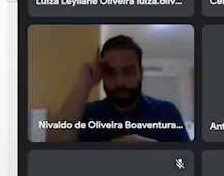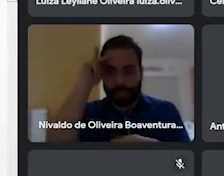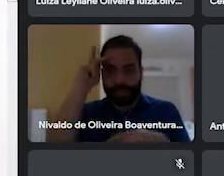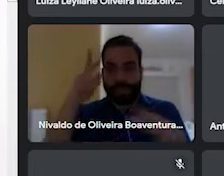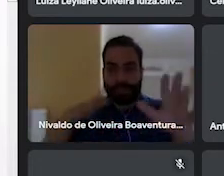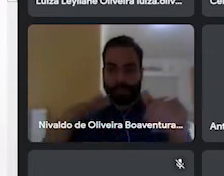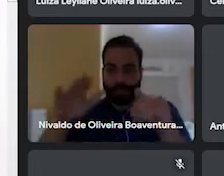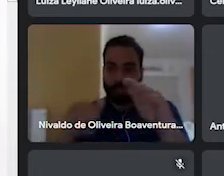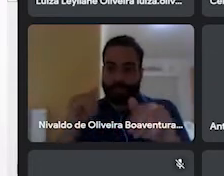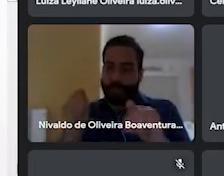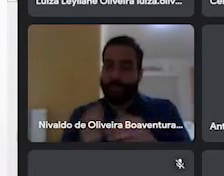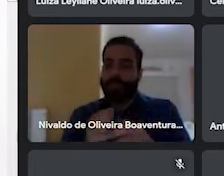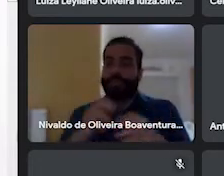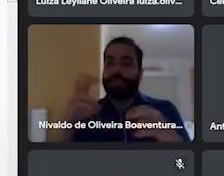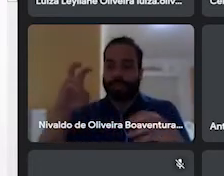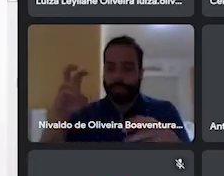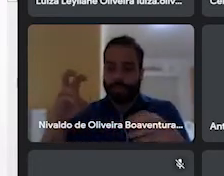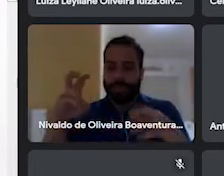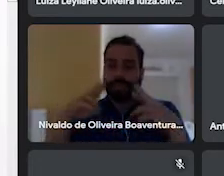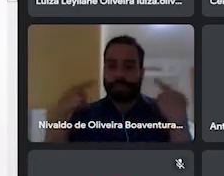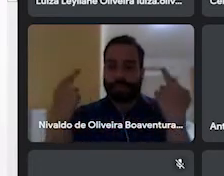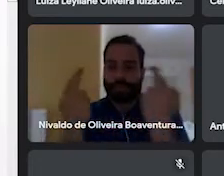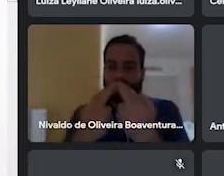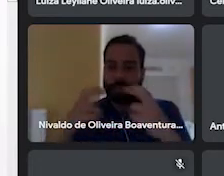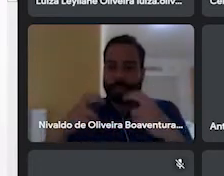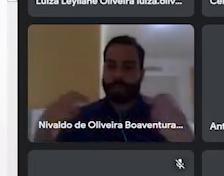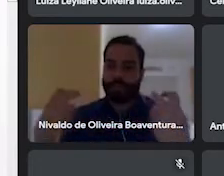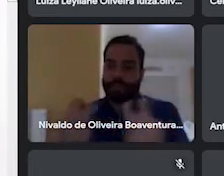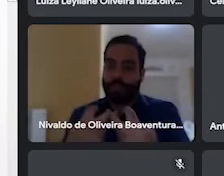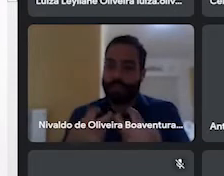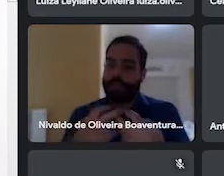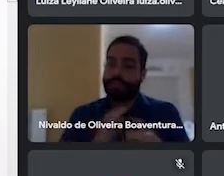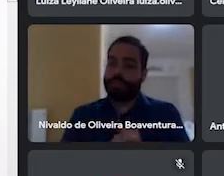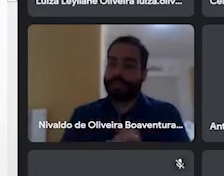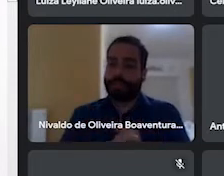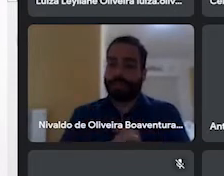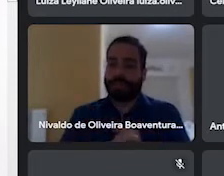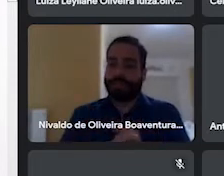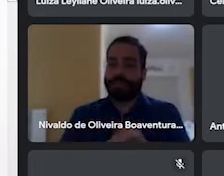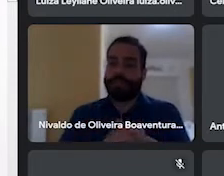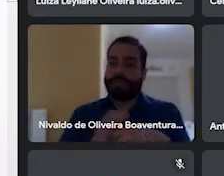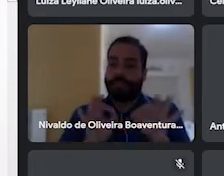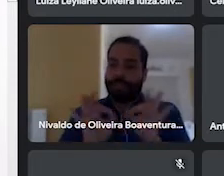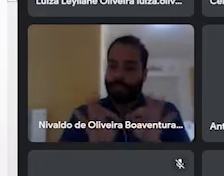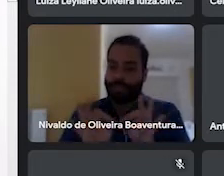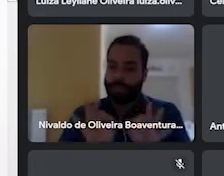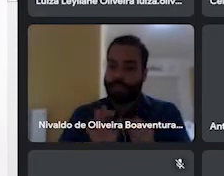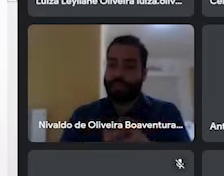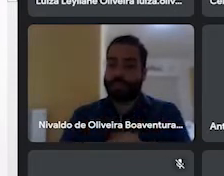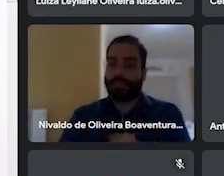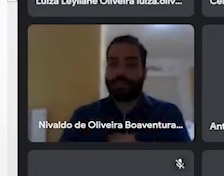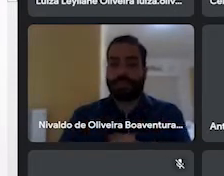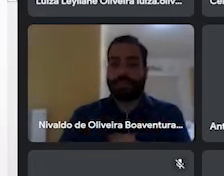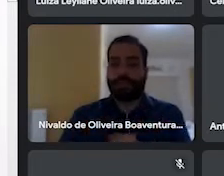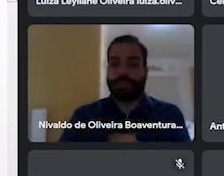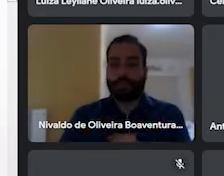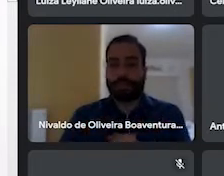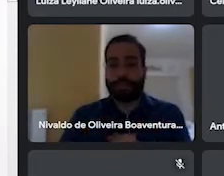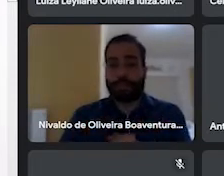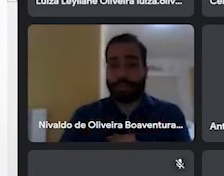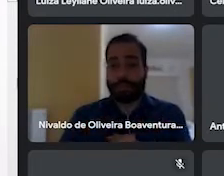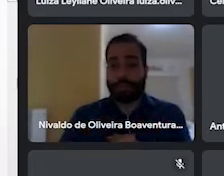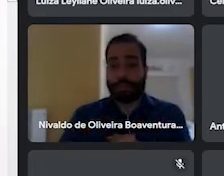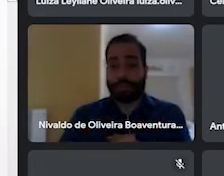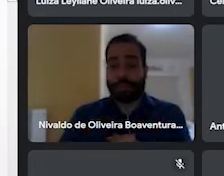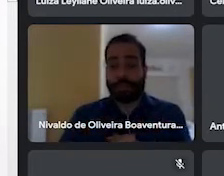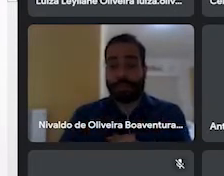juntar os 5 elementos e fazer minha programação. De preferência, com